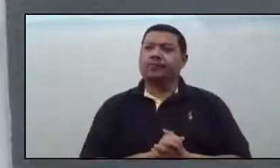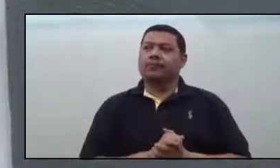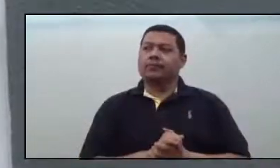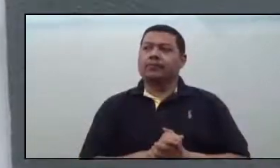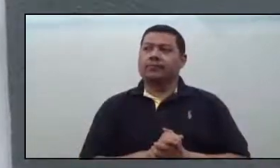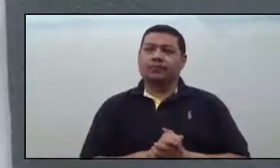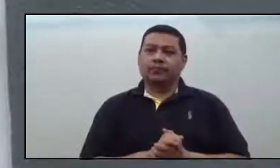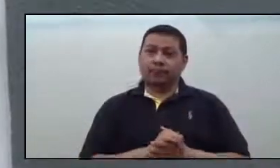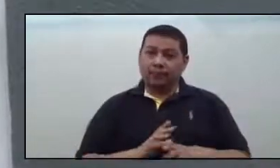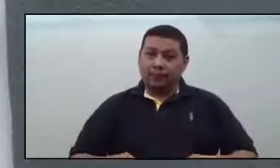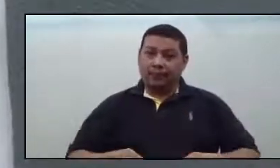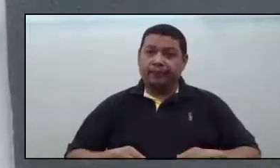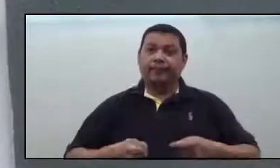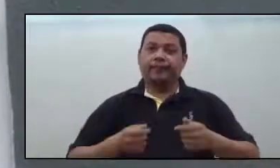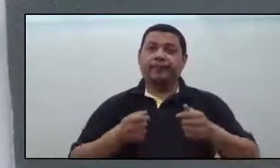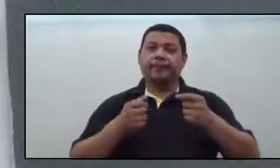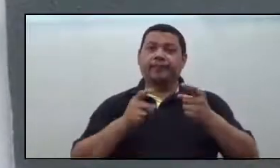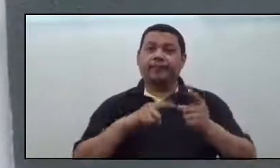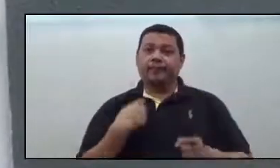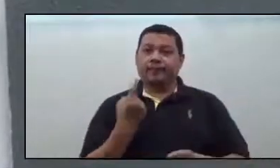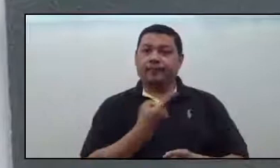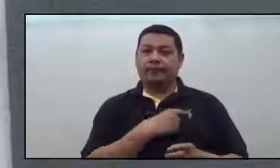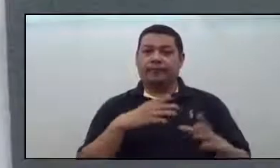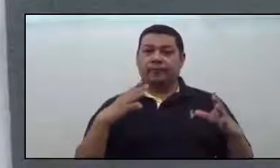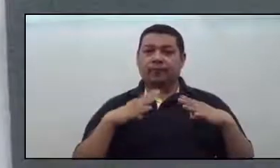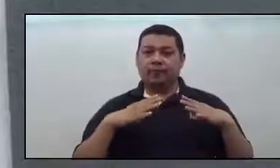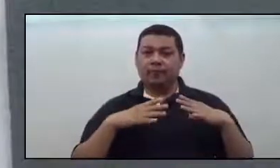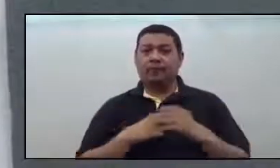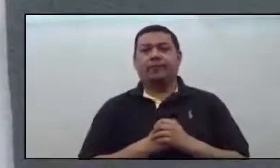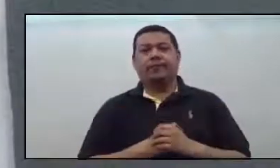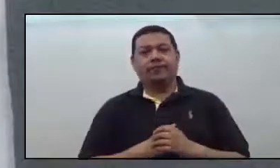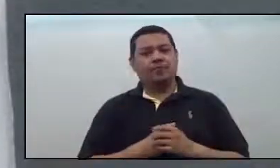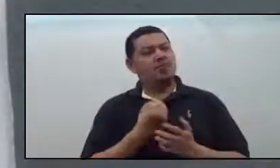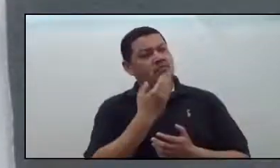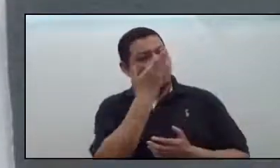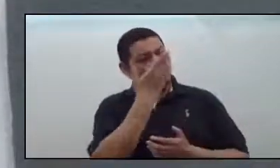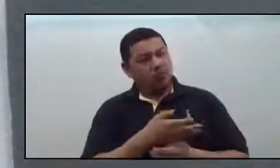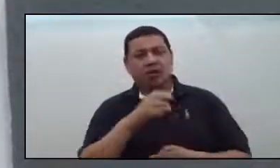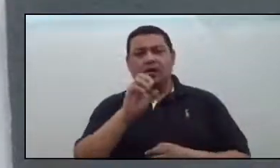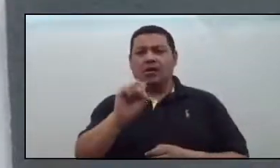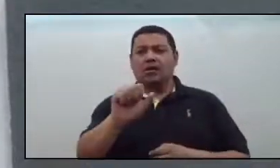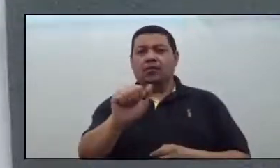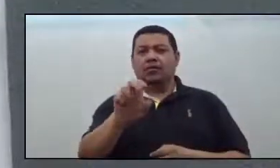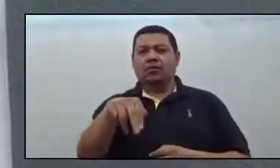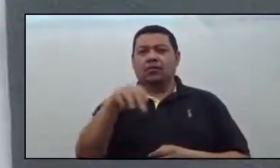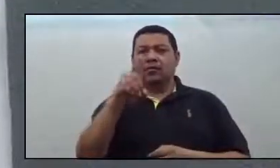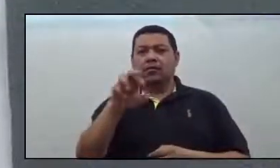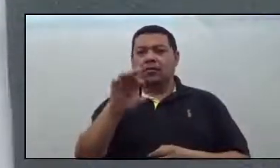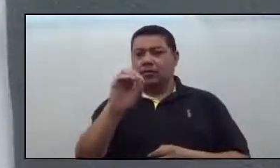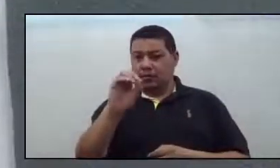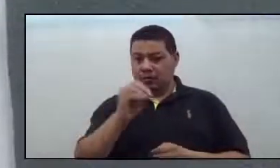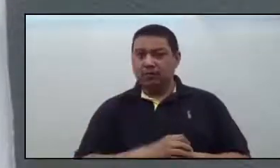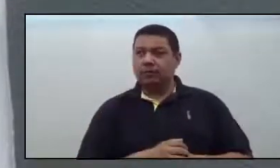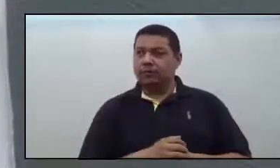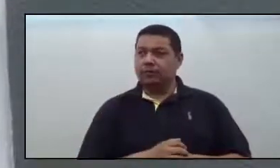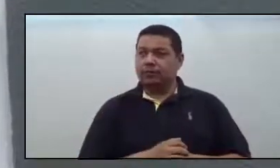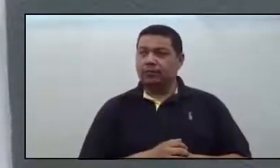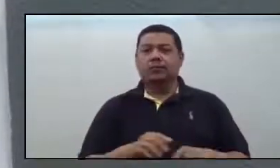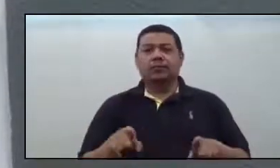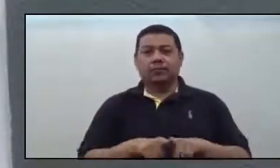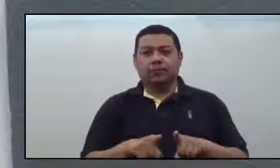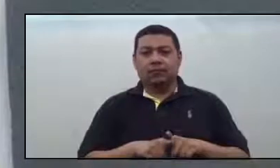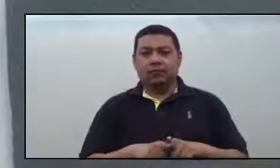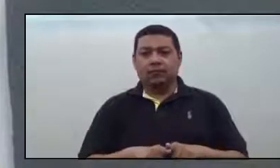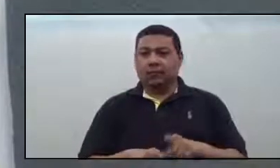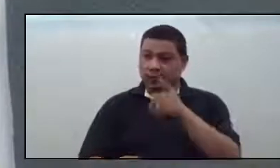e renda aí para a nossa cidade. Então, parabenizar o Sandro novamente e o prefeito Adaito